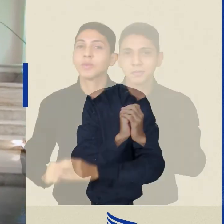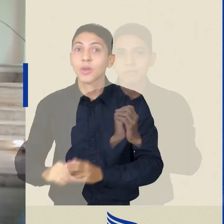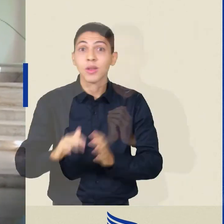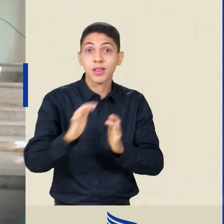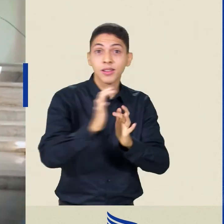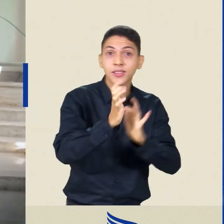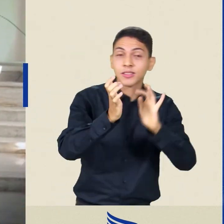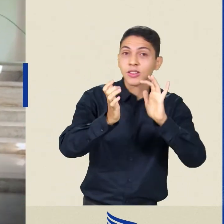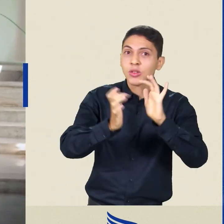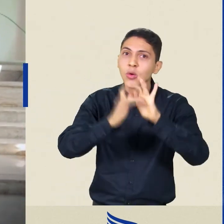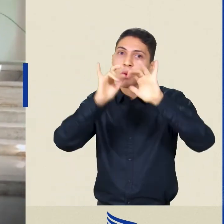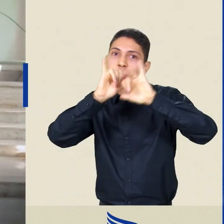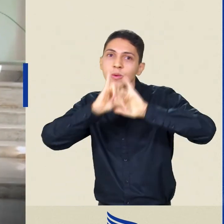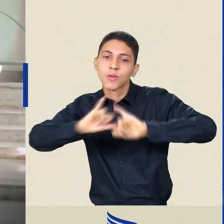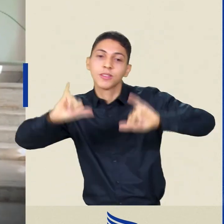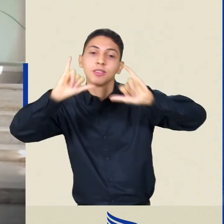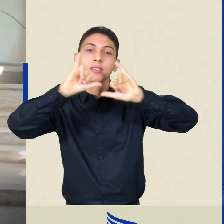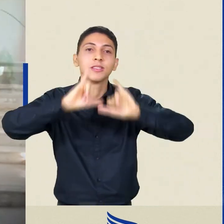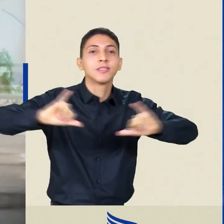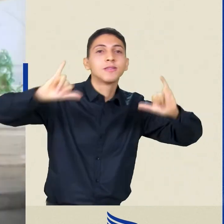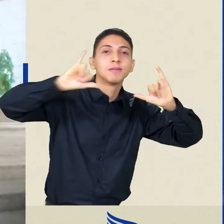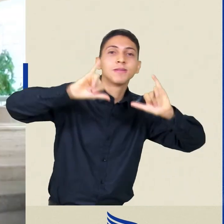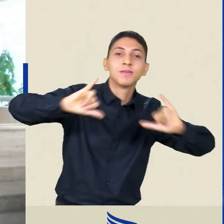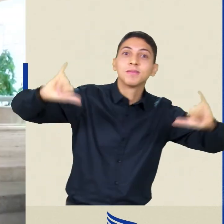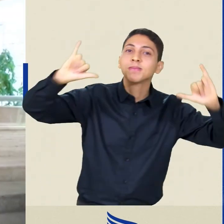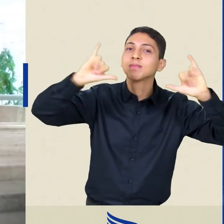São as palavras do bom Salvador,